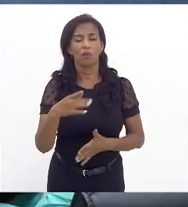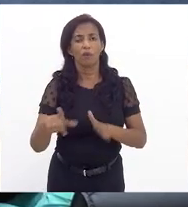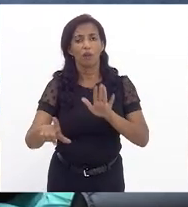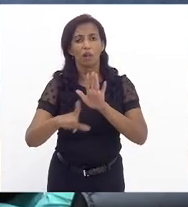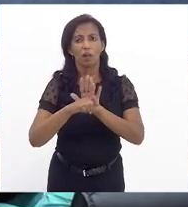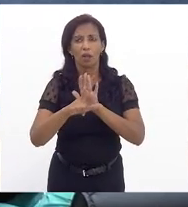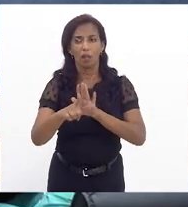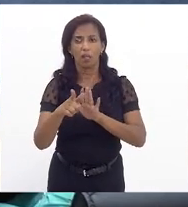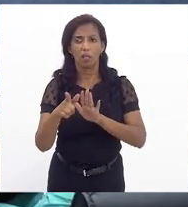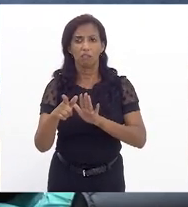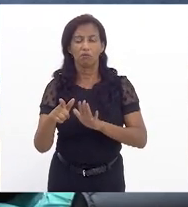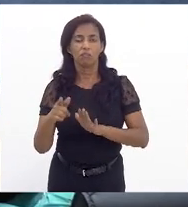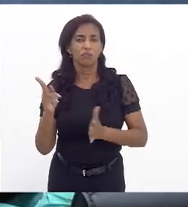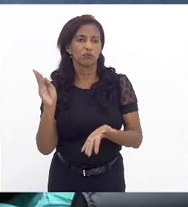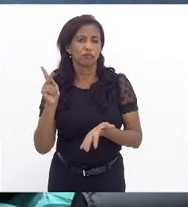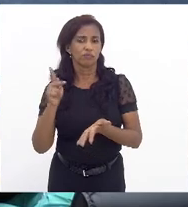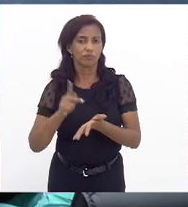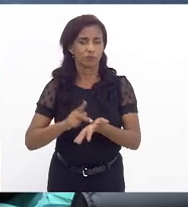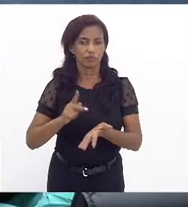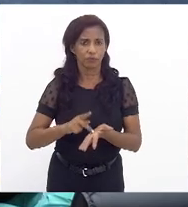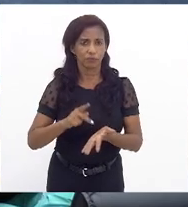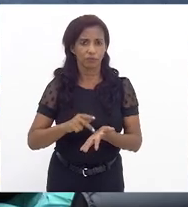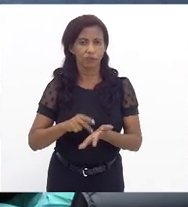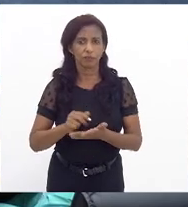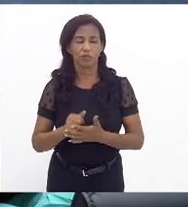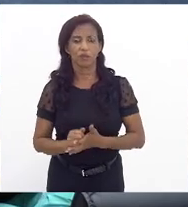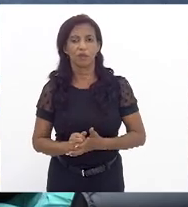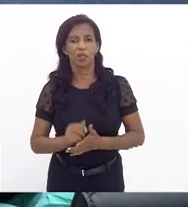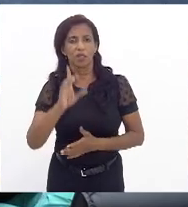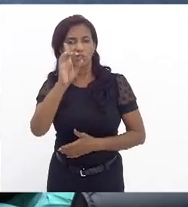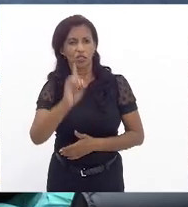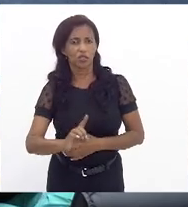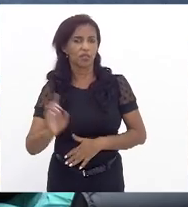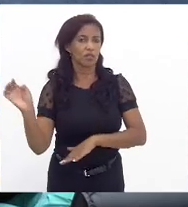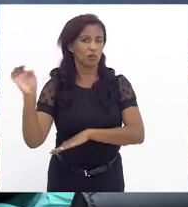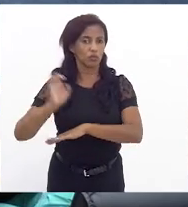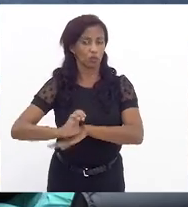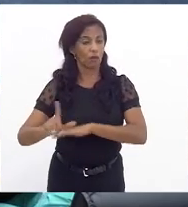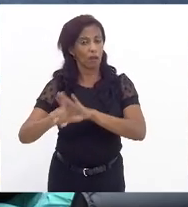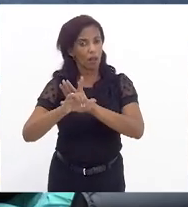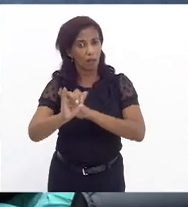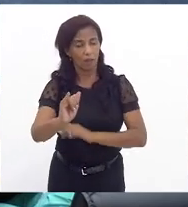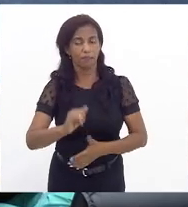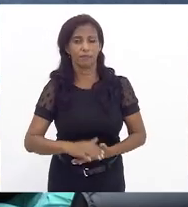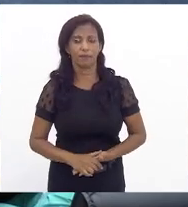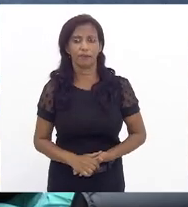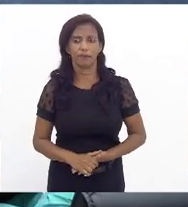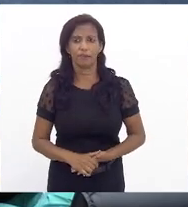de valorização das direções estaduais. É a lei